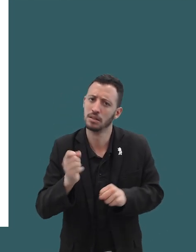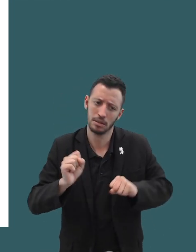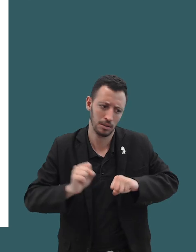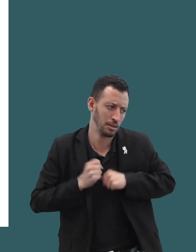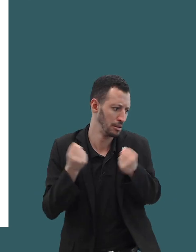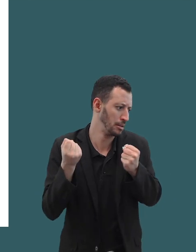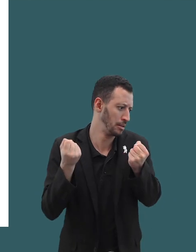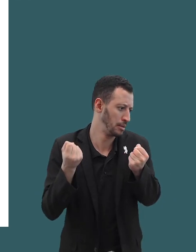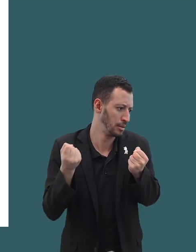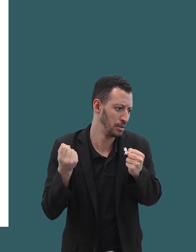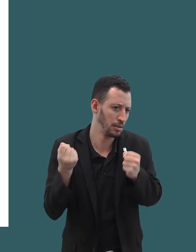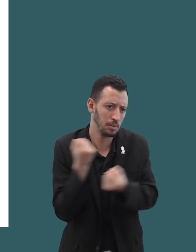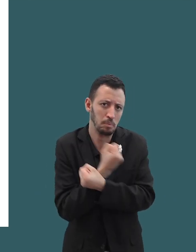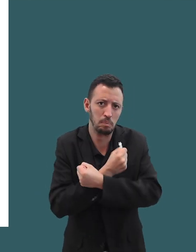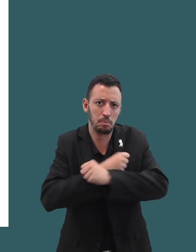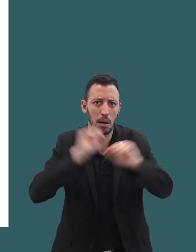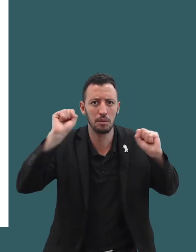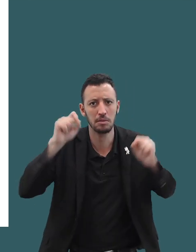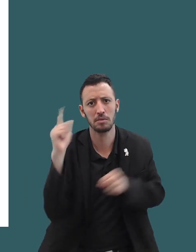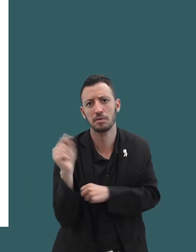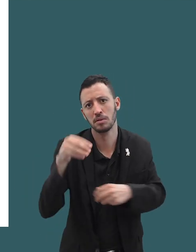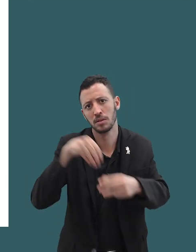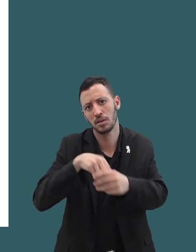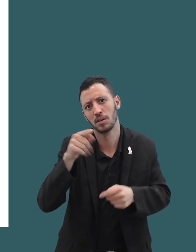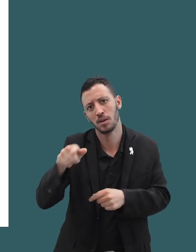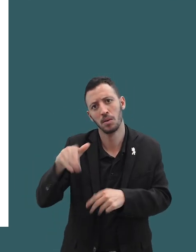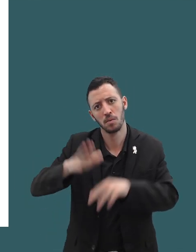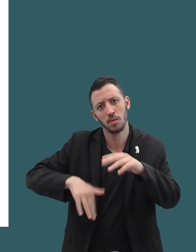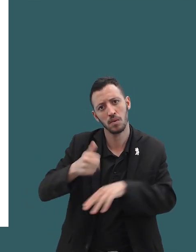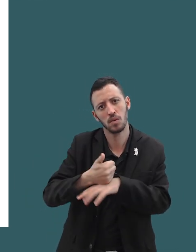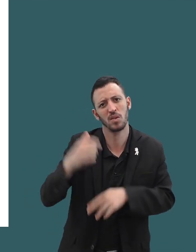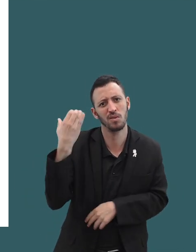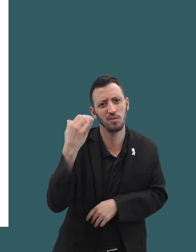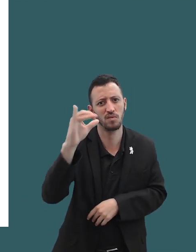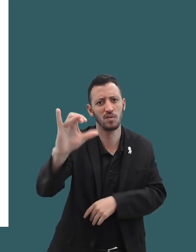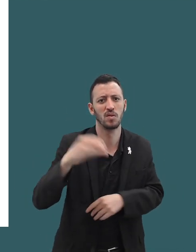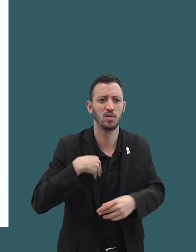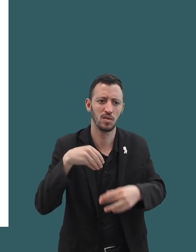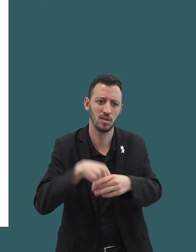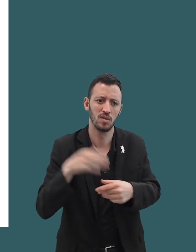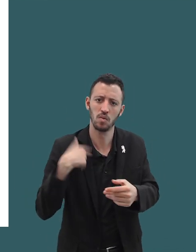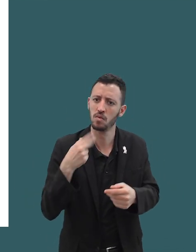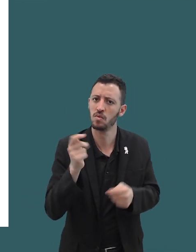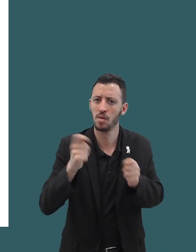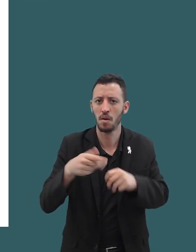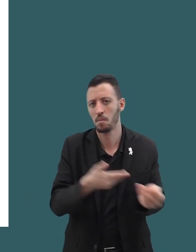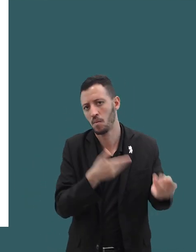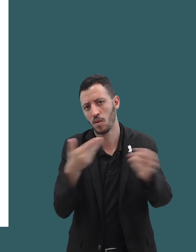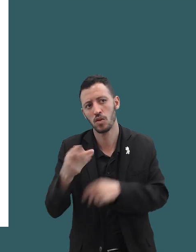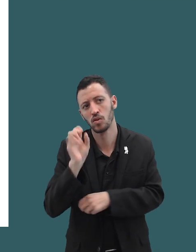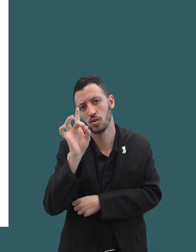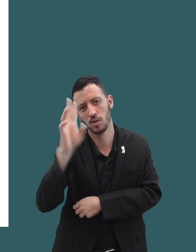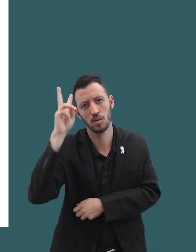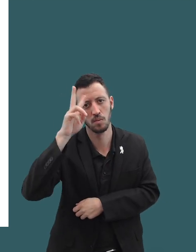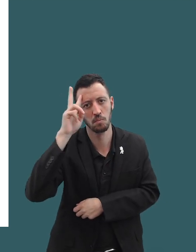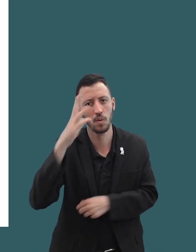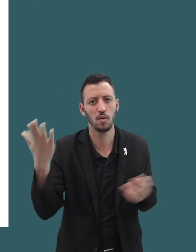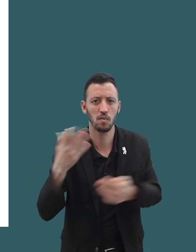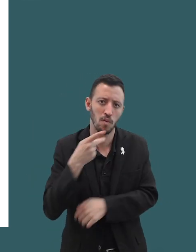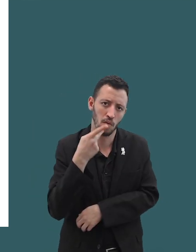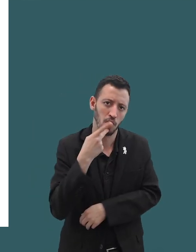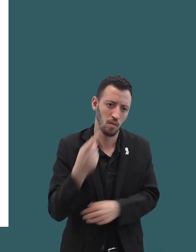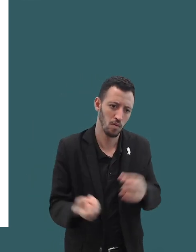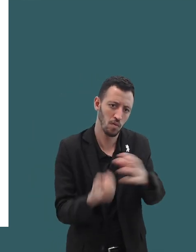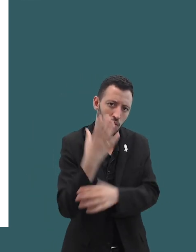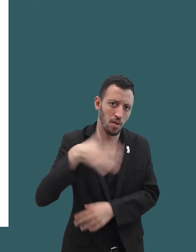escândalo, né? A produção científica, o Wilson já falou bem dos grupos, né, que eu terminei não trazendo, mas queria só lembrar, quando a gente fala